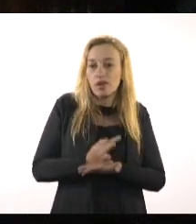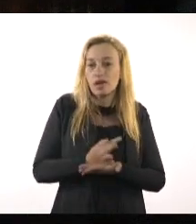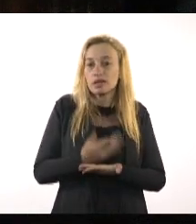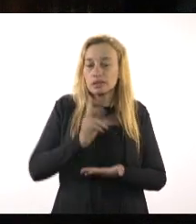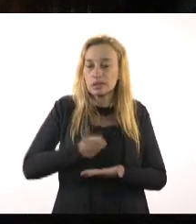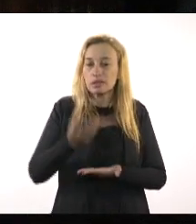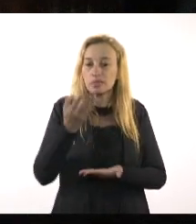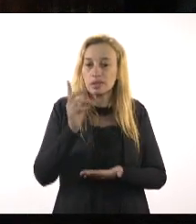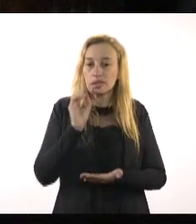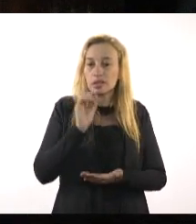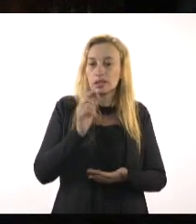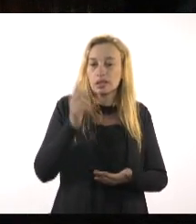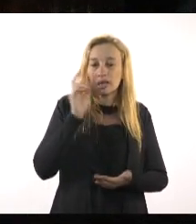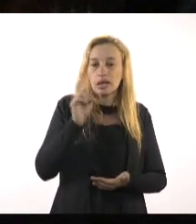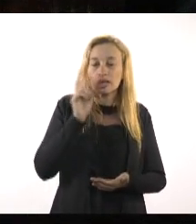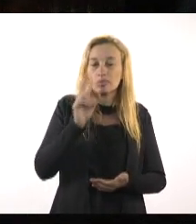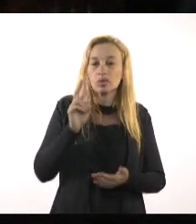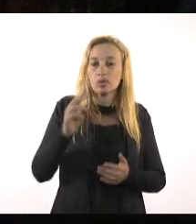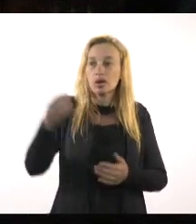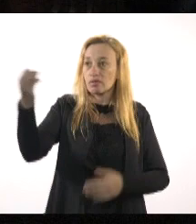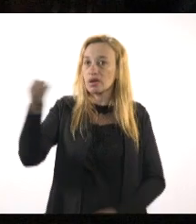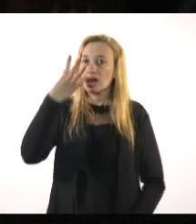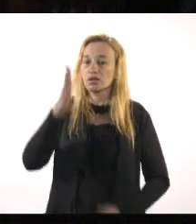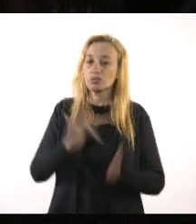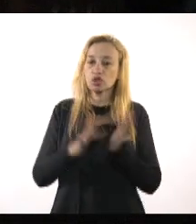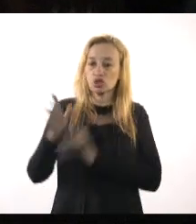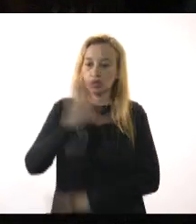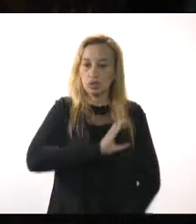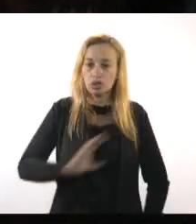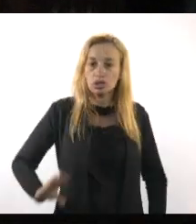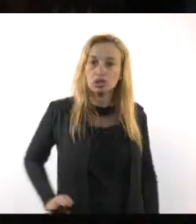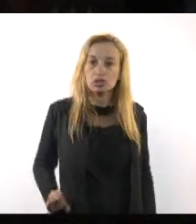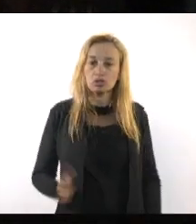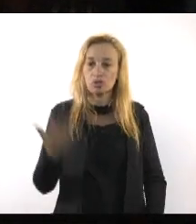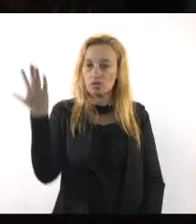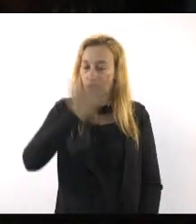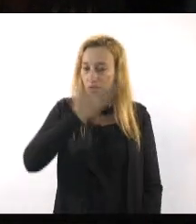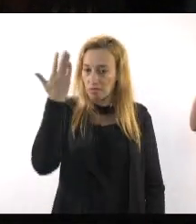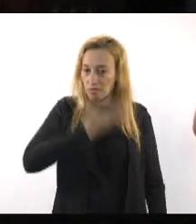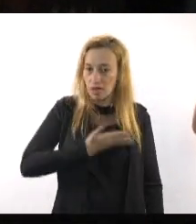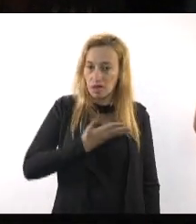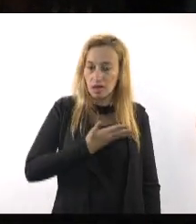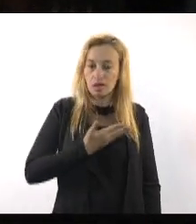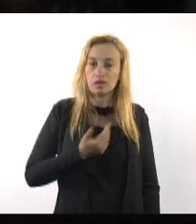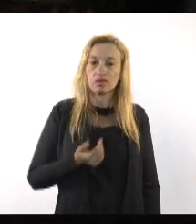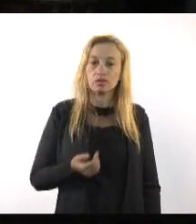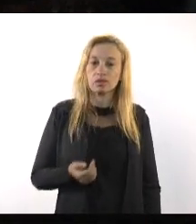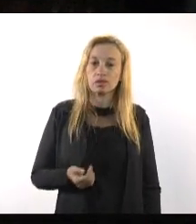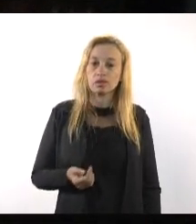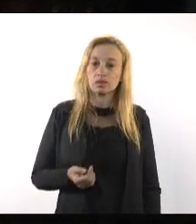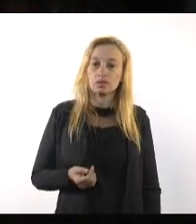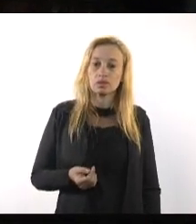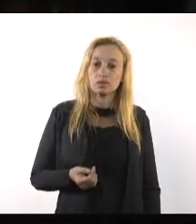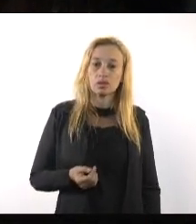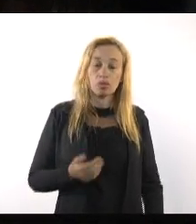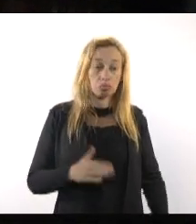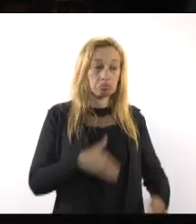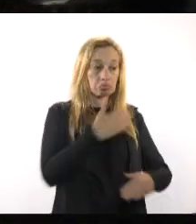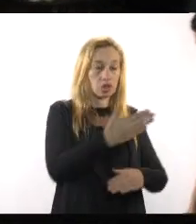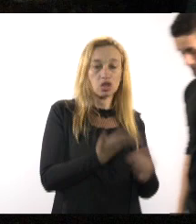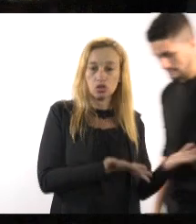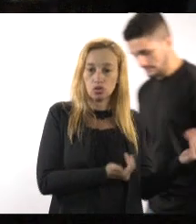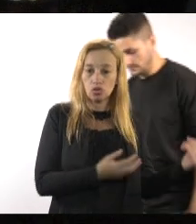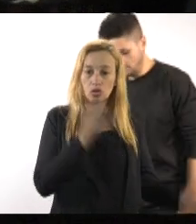lembra, revelado por Jesus Cristo, a gente não vai ver por trás desses jovens